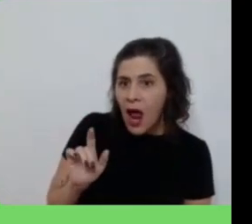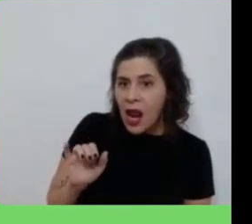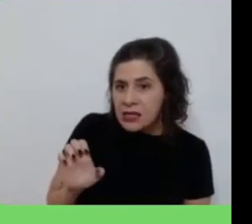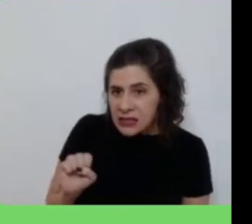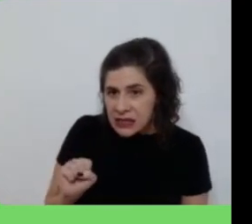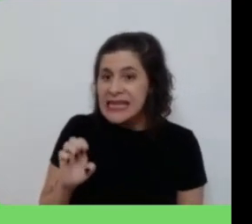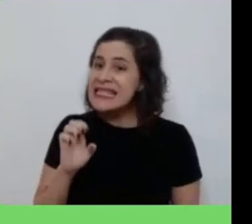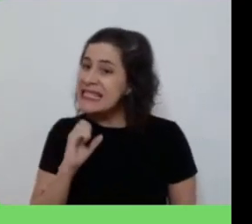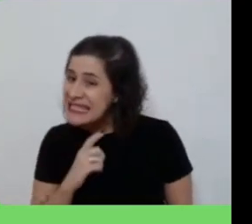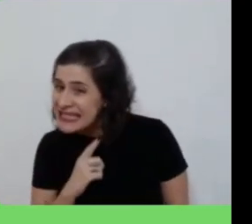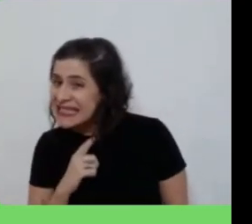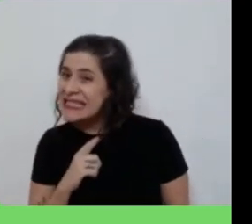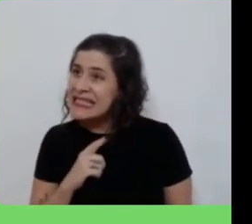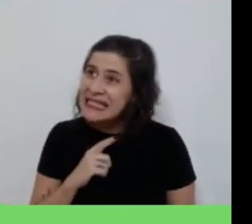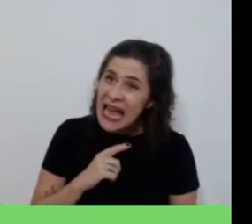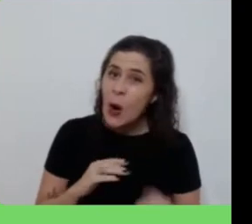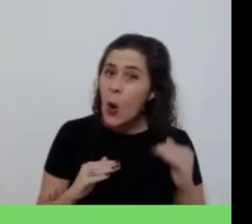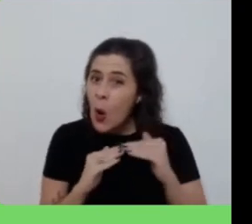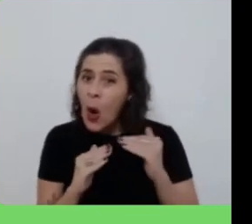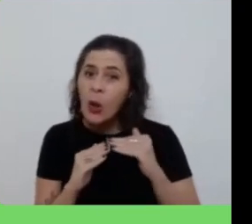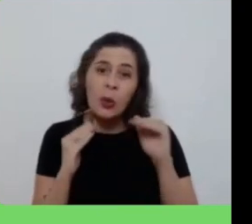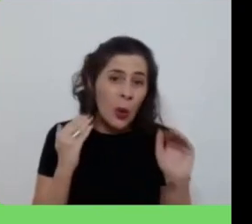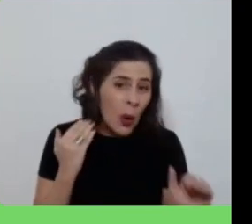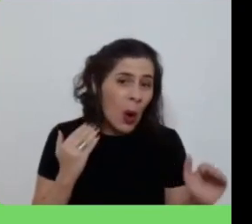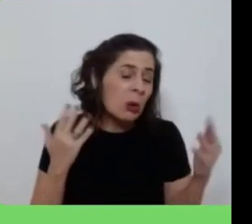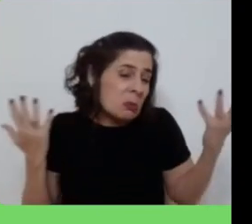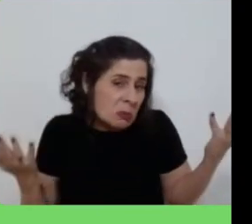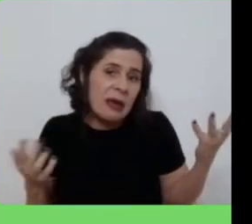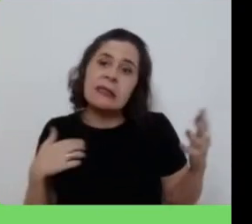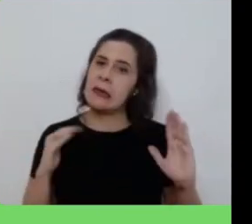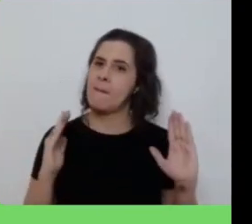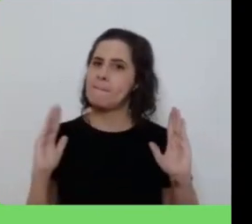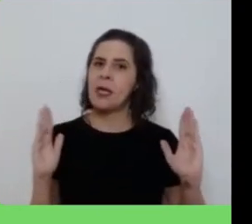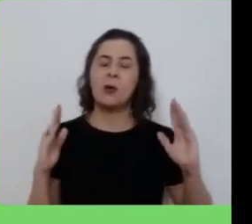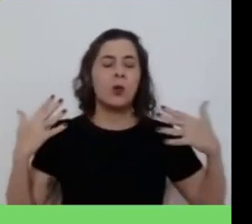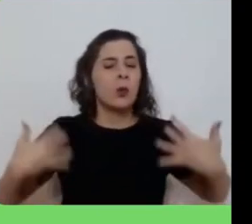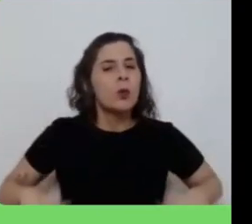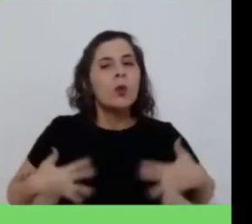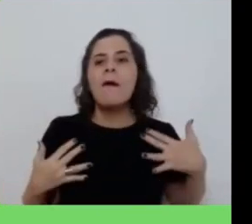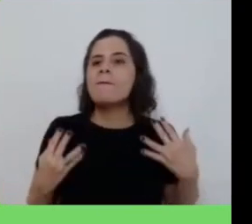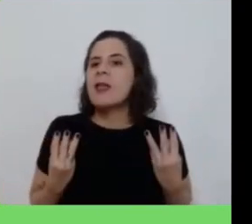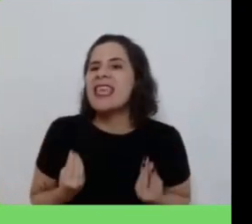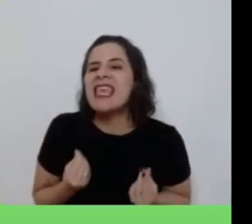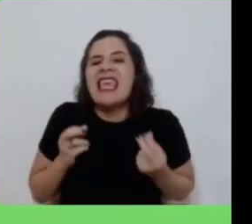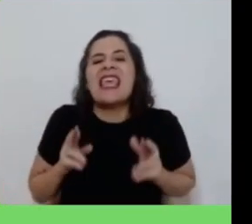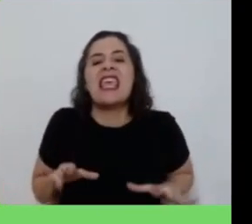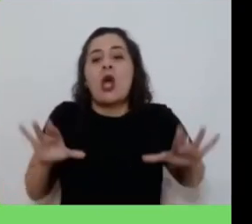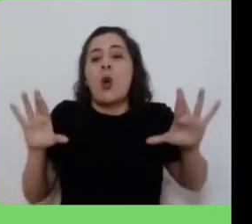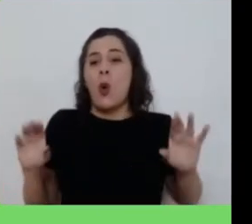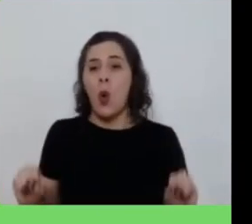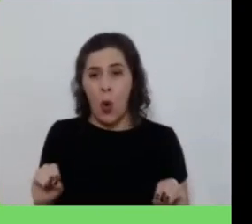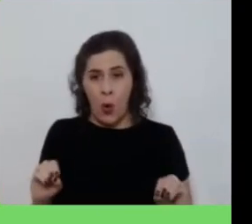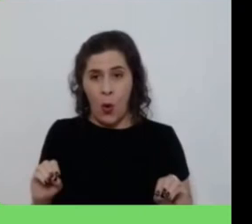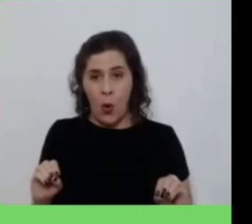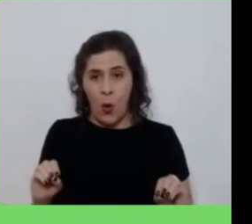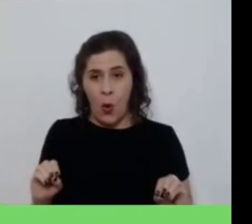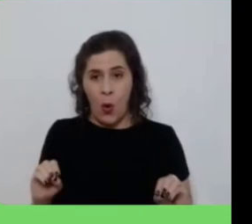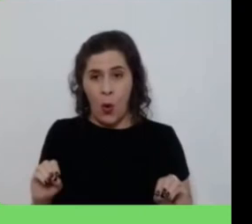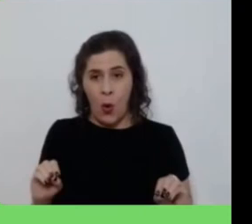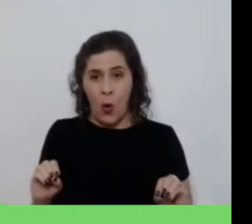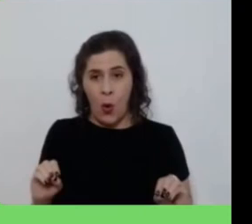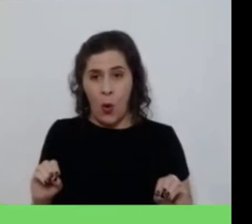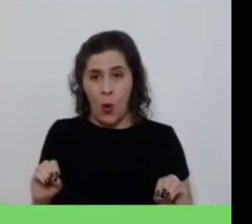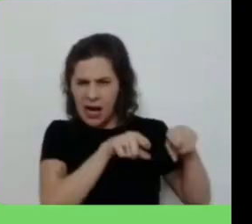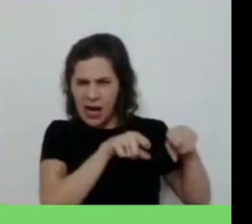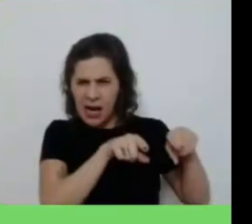posições e tal mas e mas eu eu acho que foi um período muito rico mesmo né a gente teve enquanto no paralelo eu tava contecendo Big a